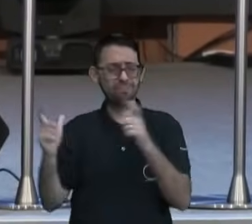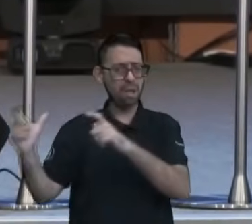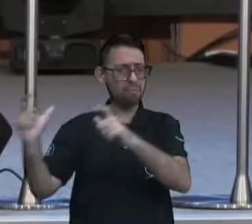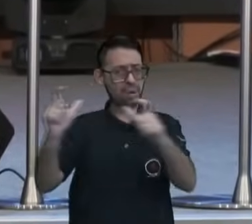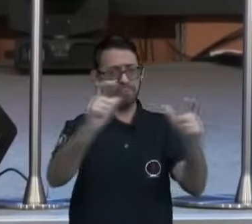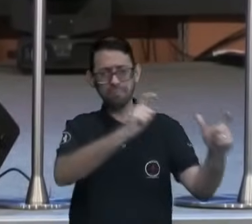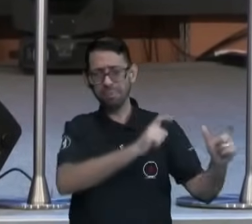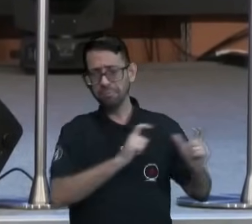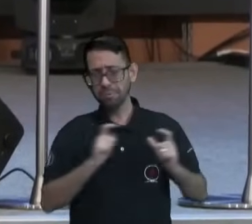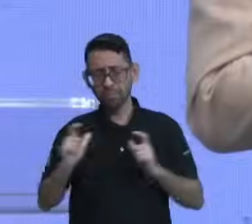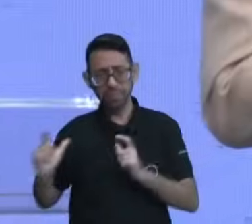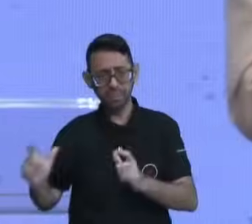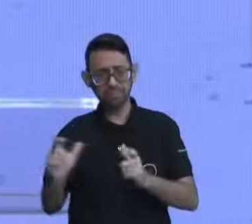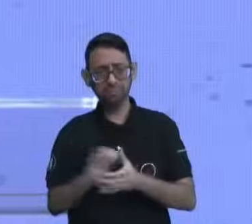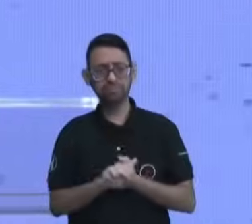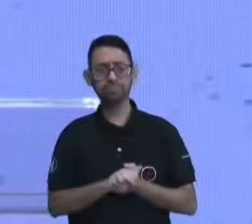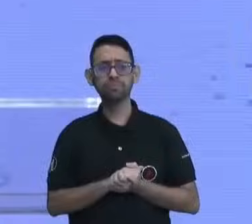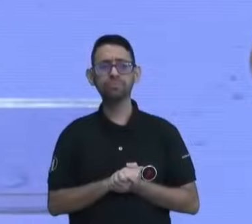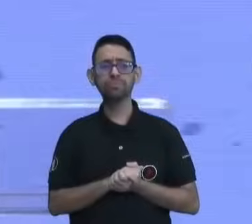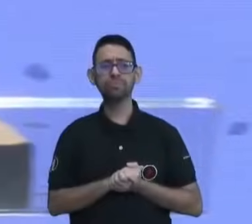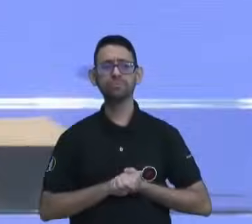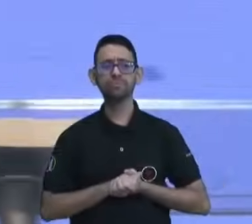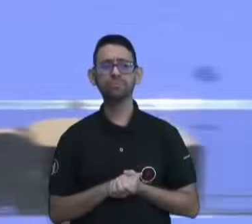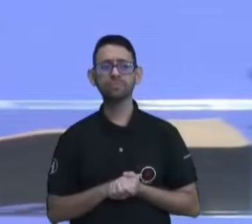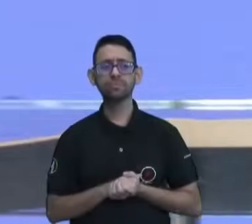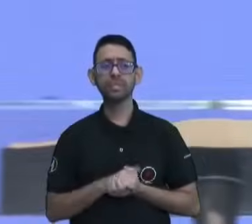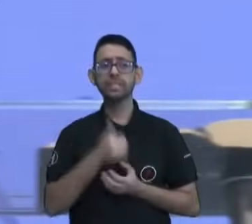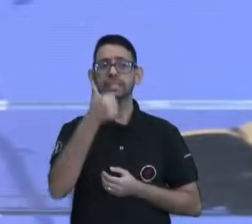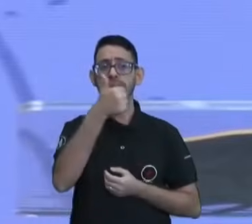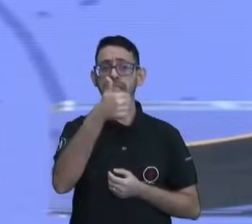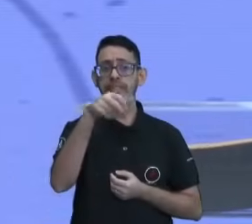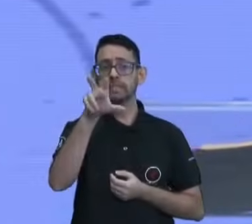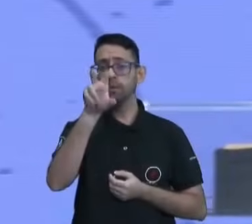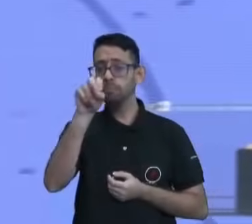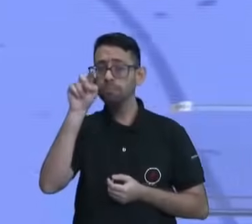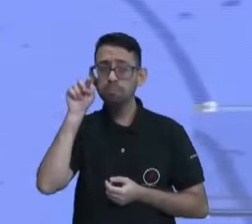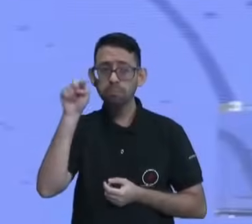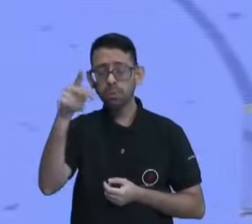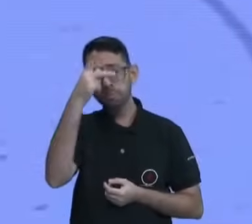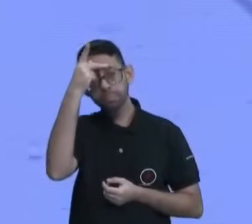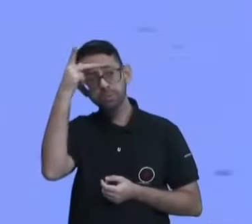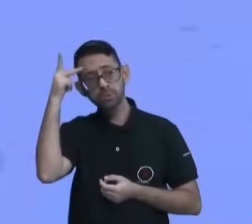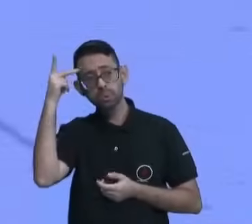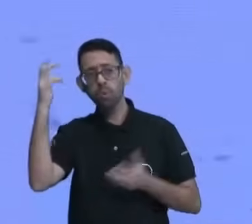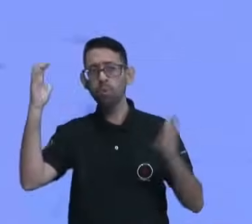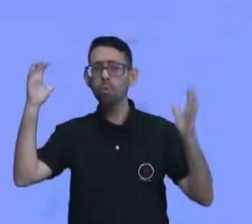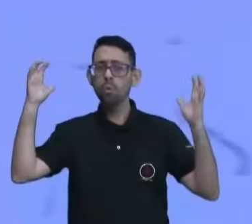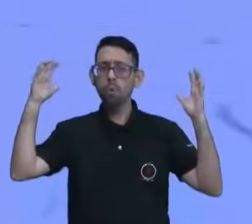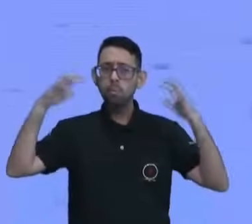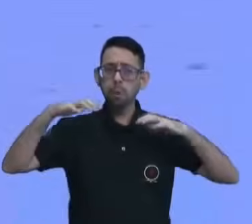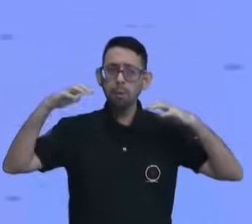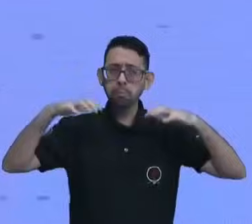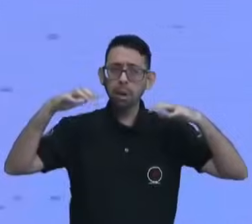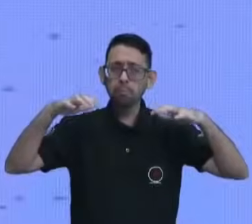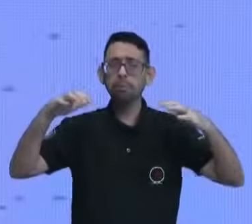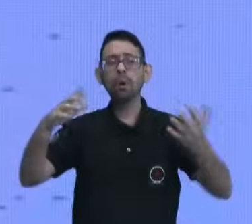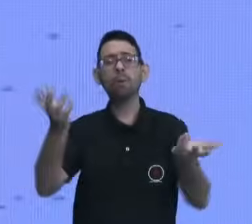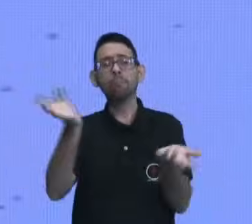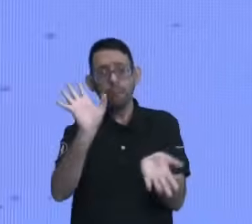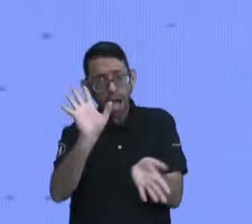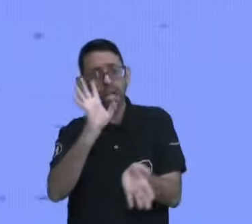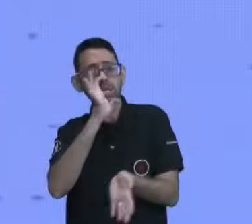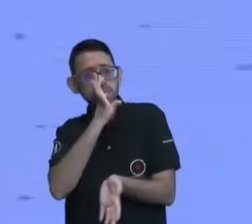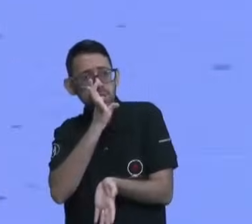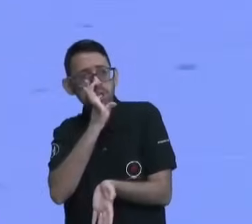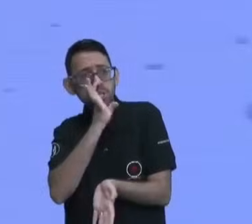ônibus em Teresina 150.000 pessoas de bai de chuva de chuva em Porto Alegre fiz